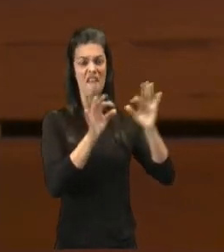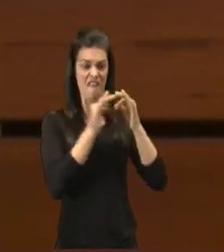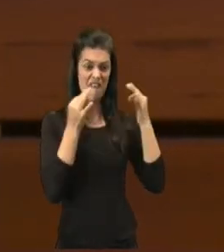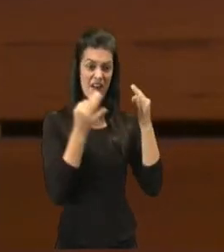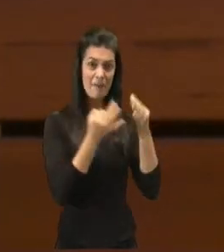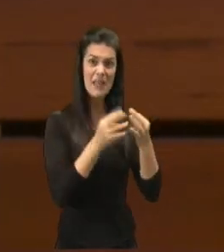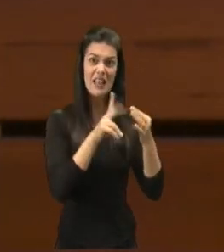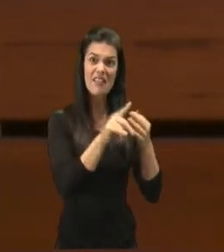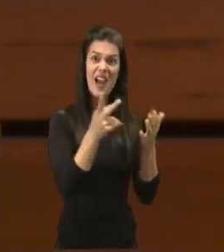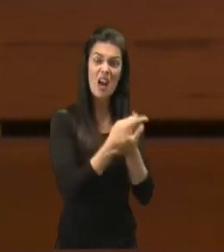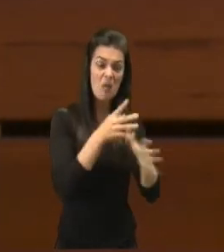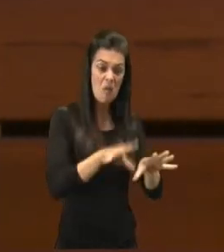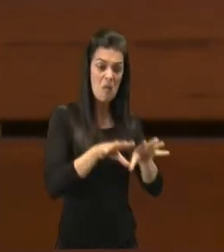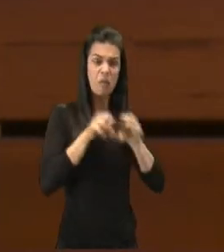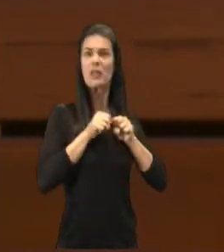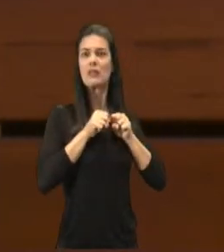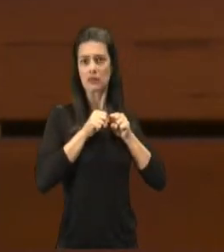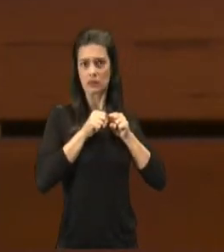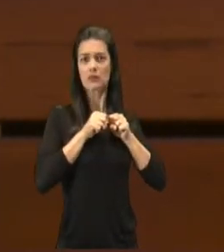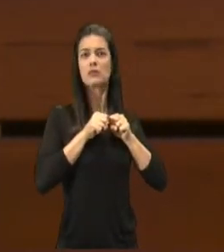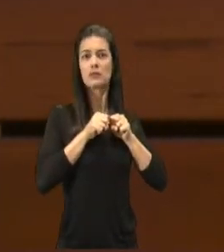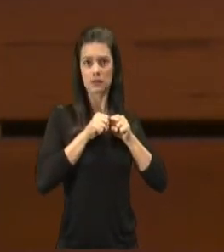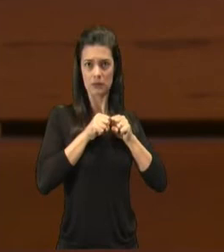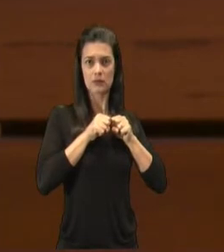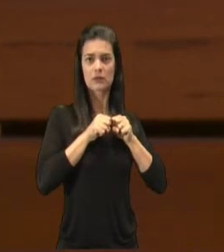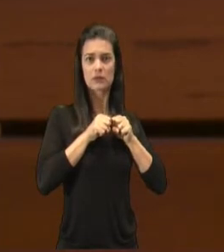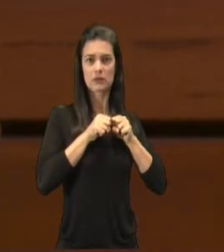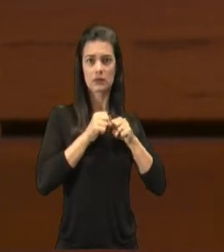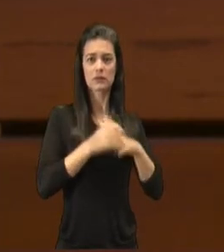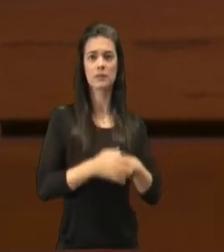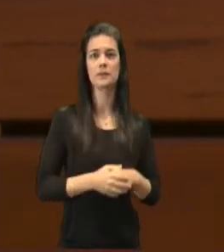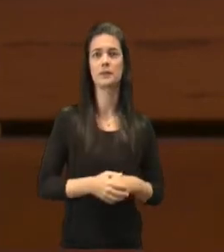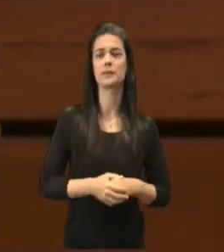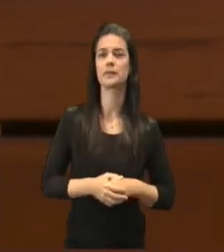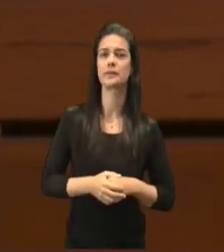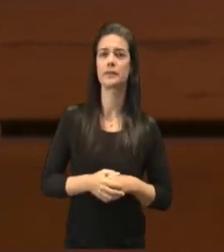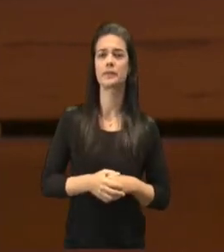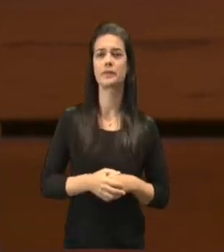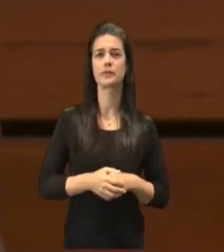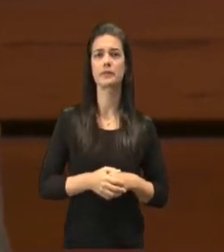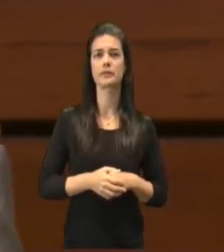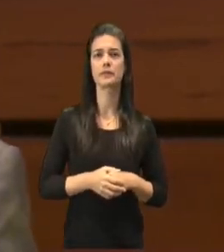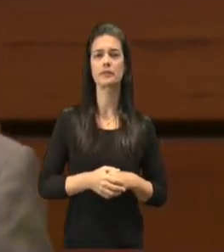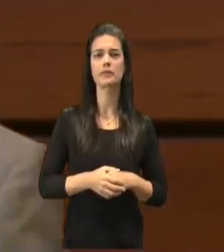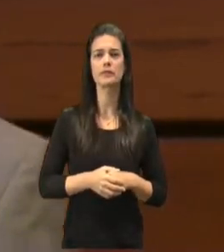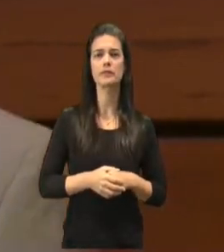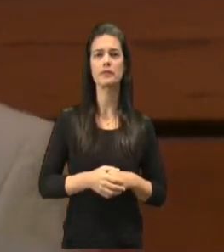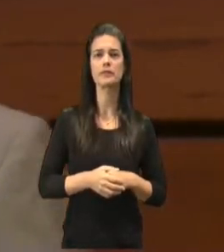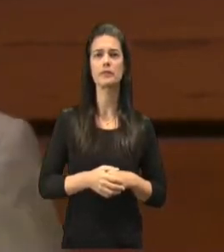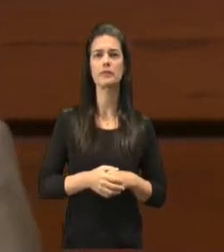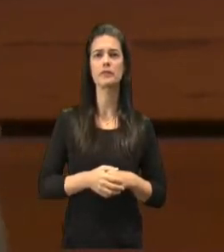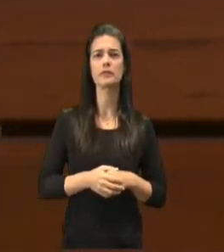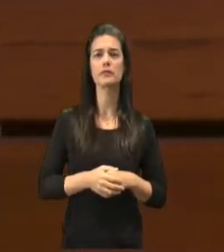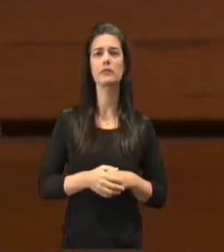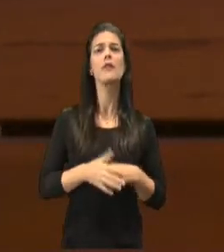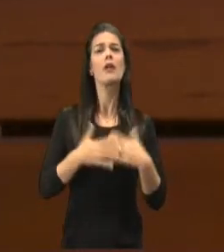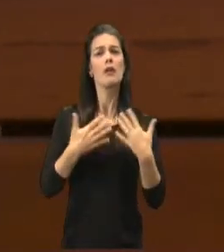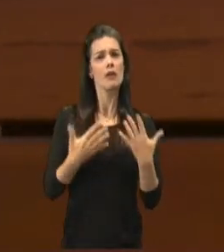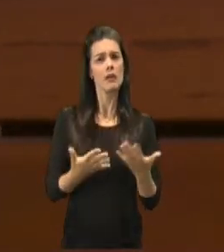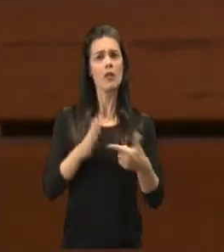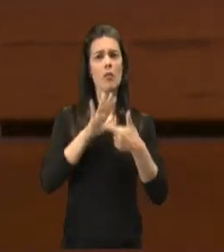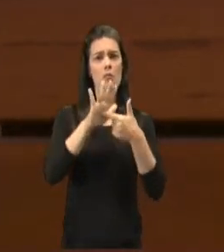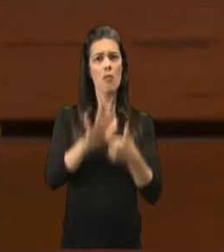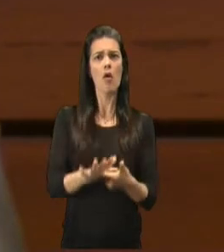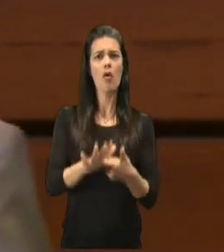e detestarás plenamente, pois é um anátema. Encontramos aqui estas referências a